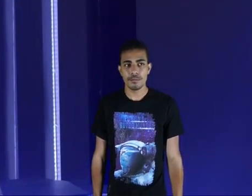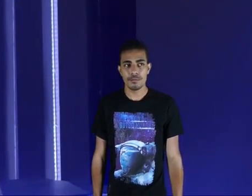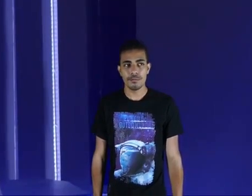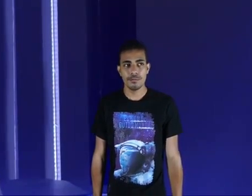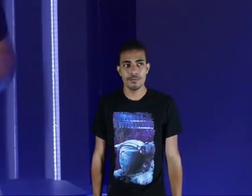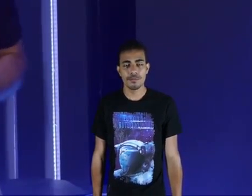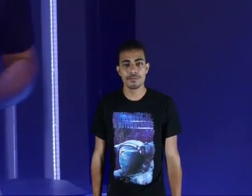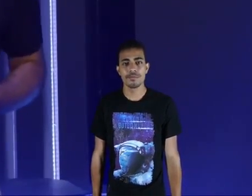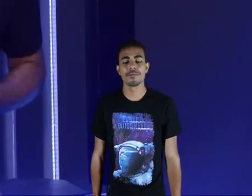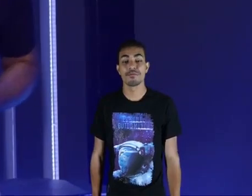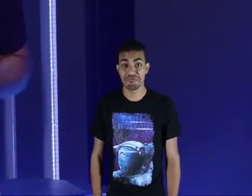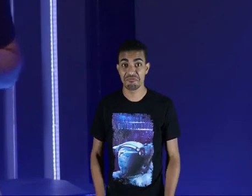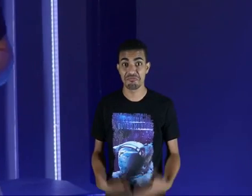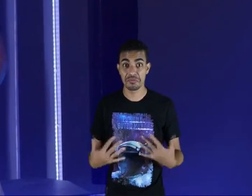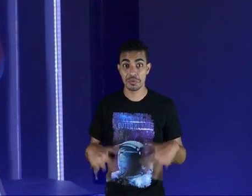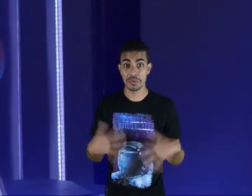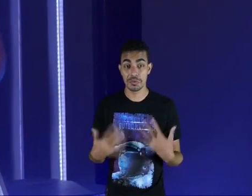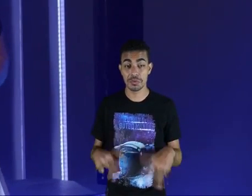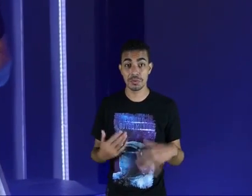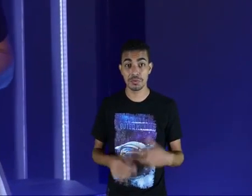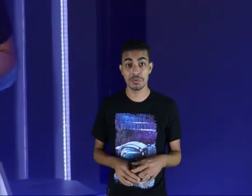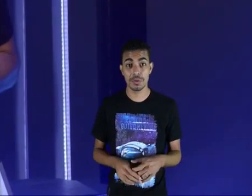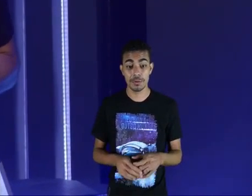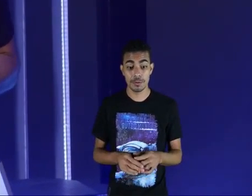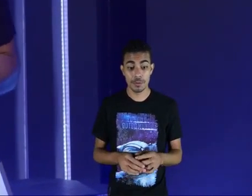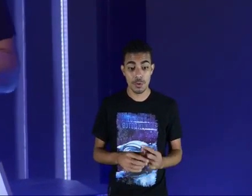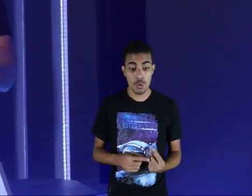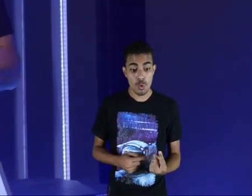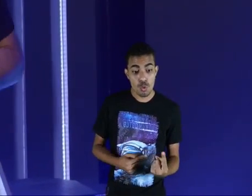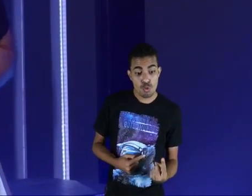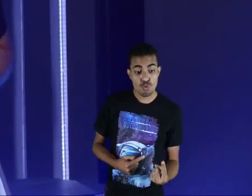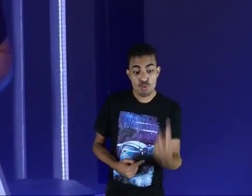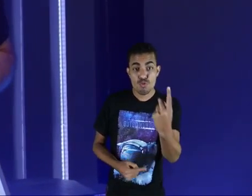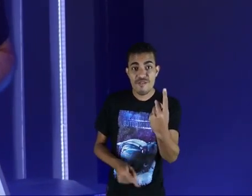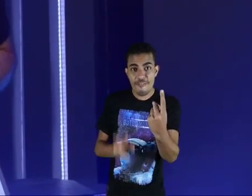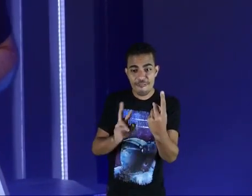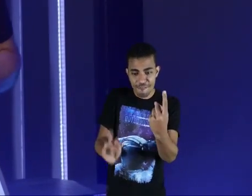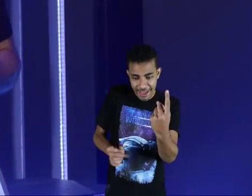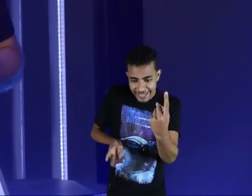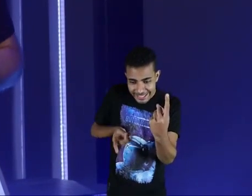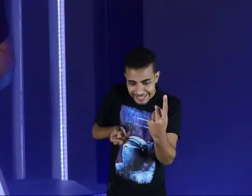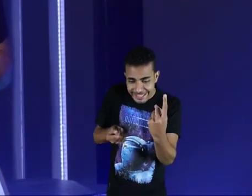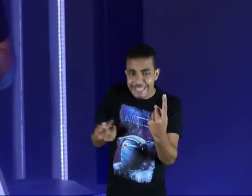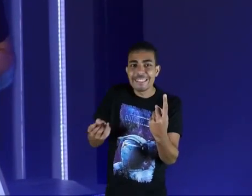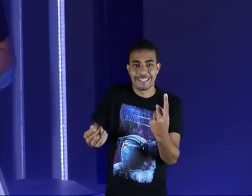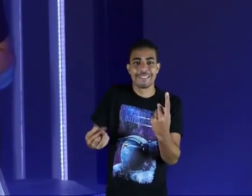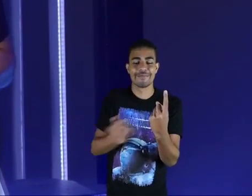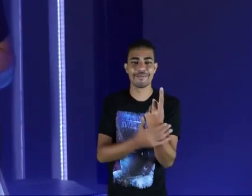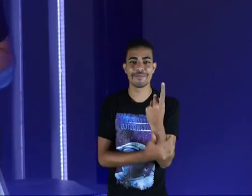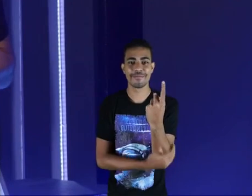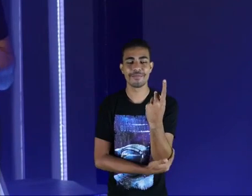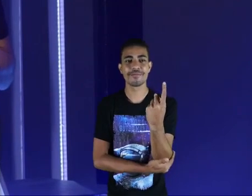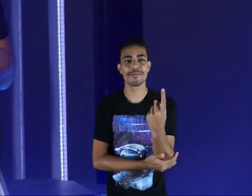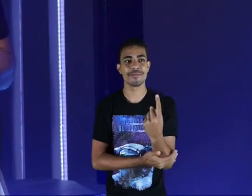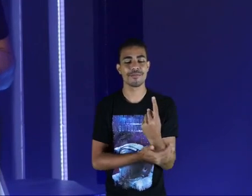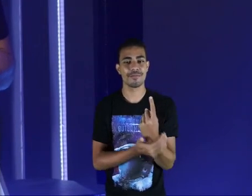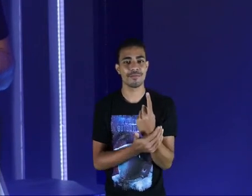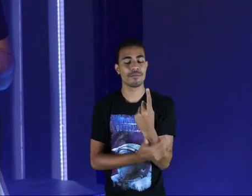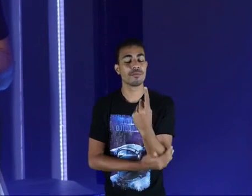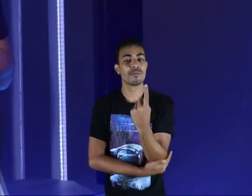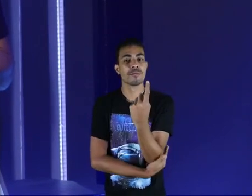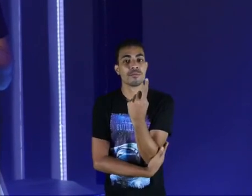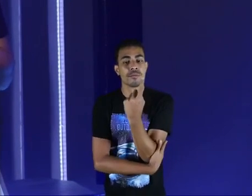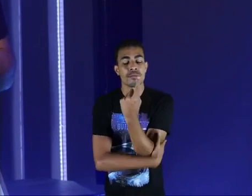Que tremendaço, né? Unidade nos vai levar para a eternidade. E agora, mais uma vez, vamos chegar para esse